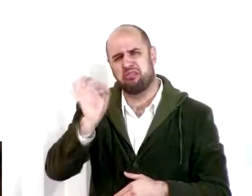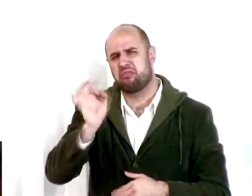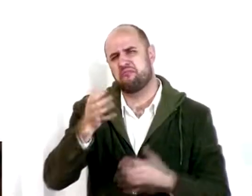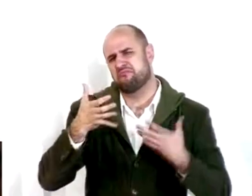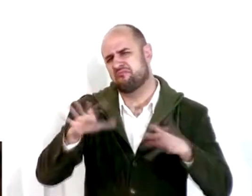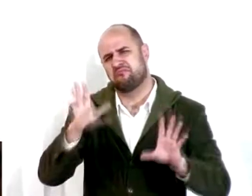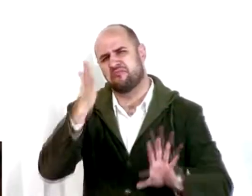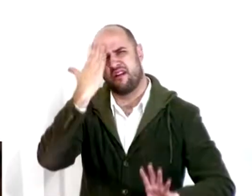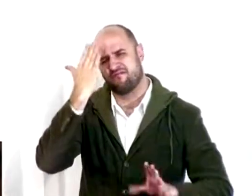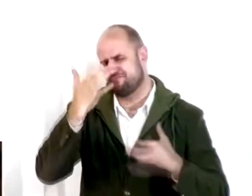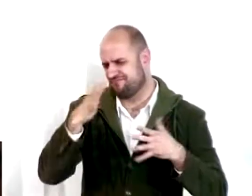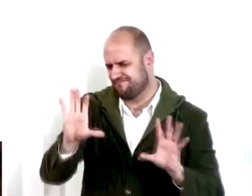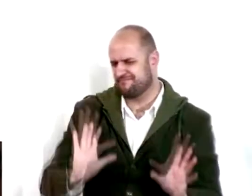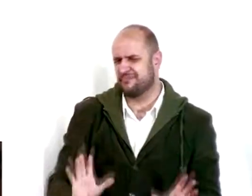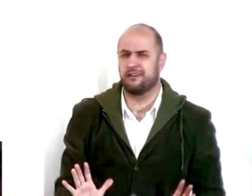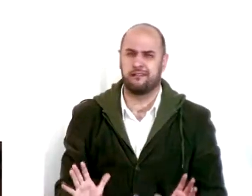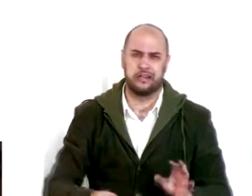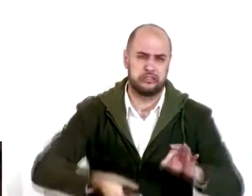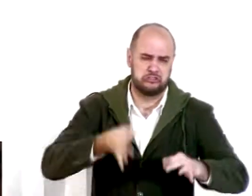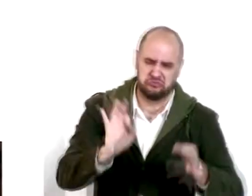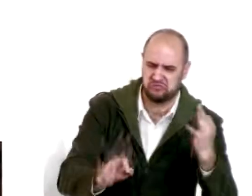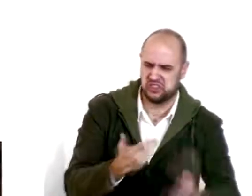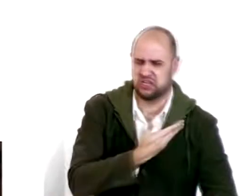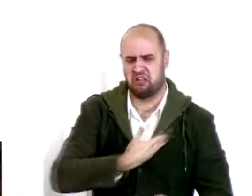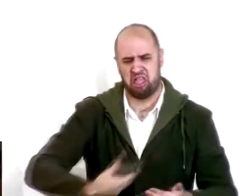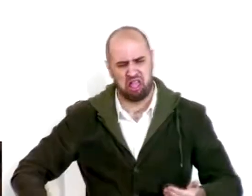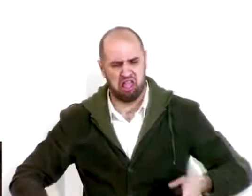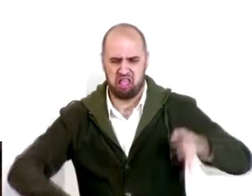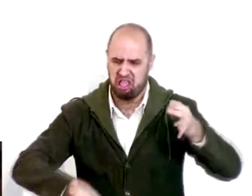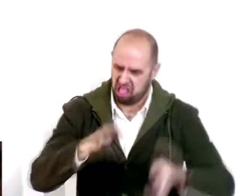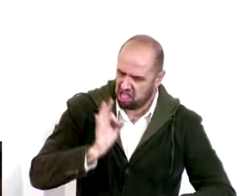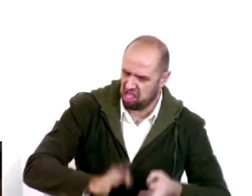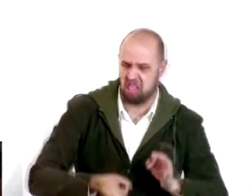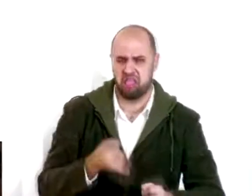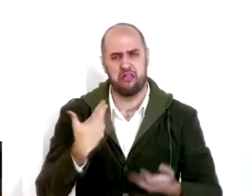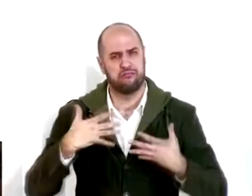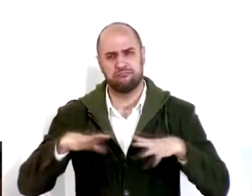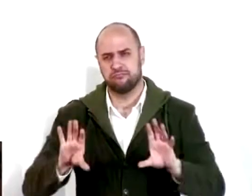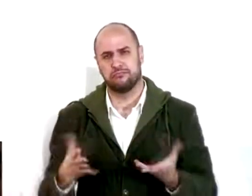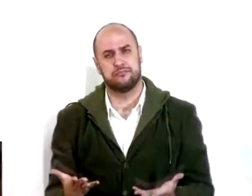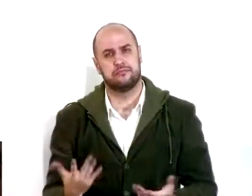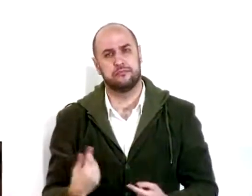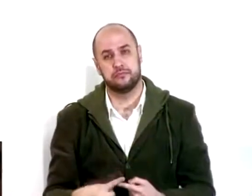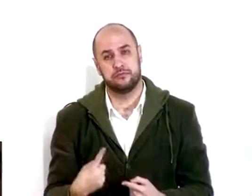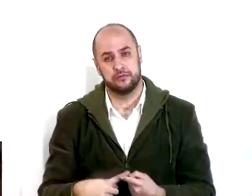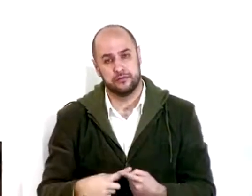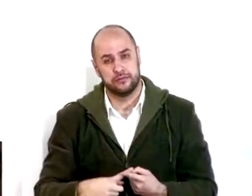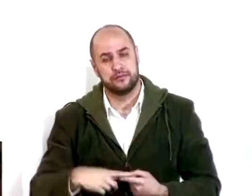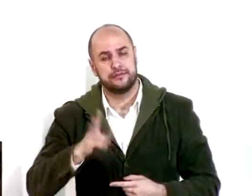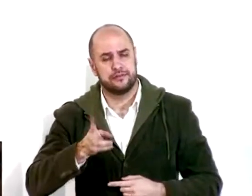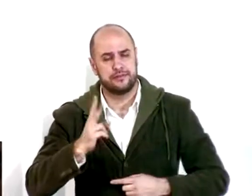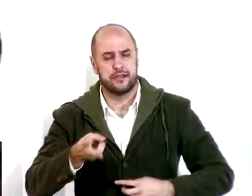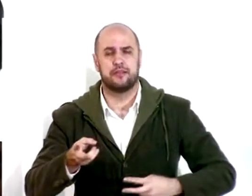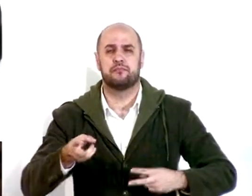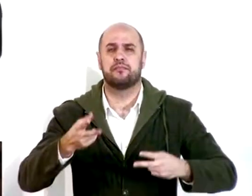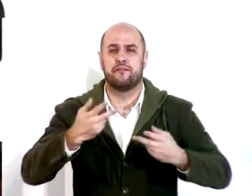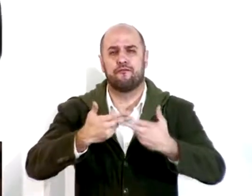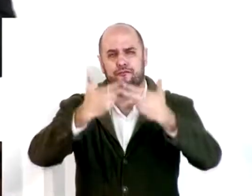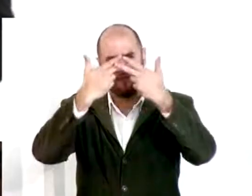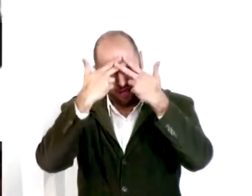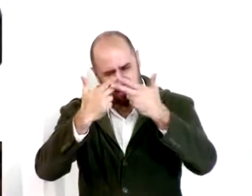política, governantes, juízes, porque vivemos de frustração em